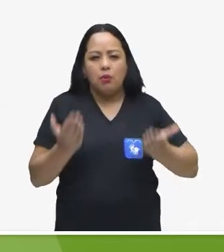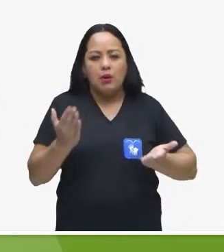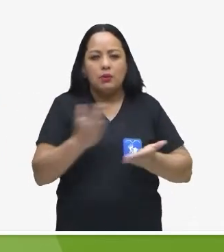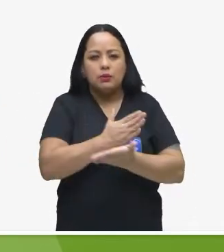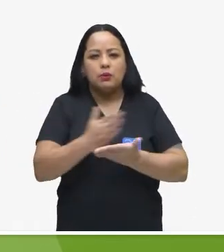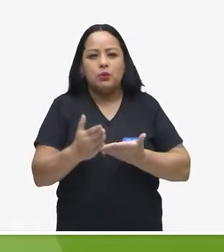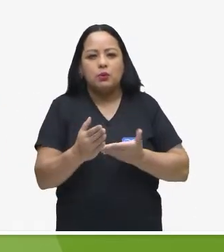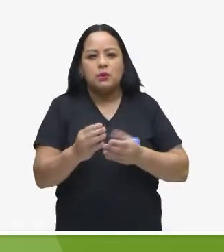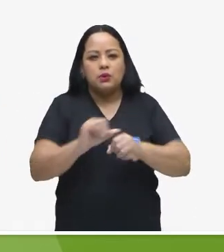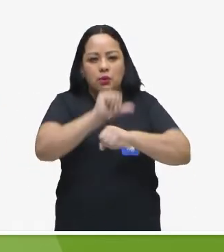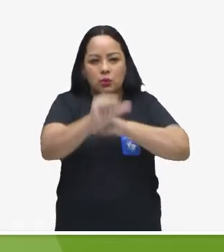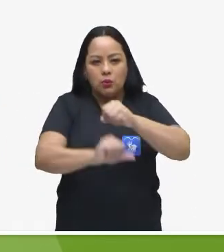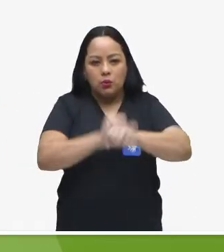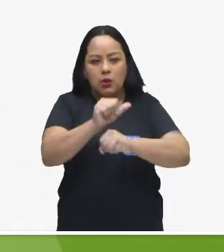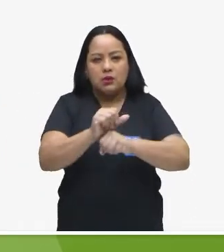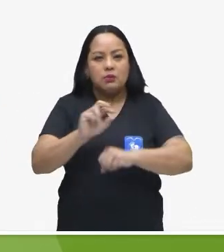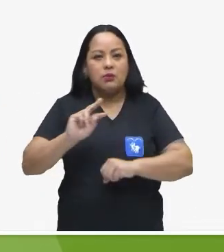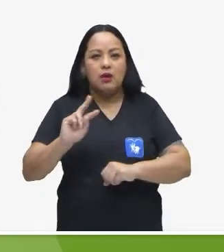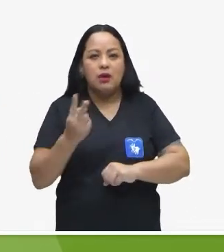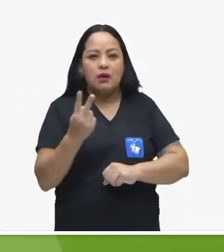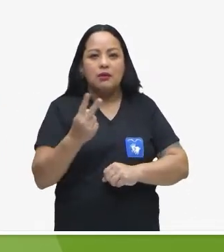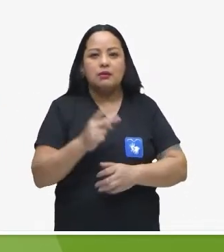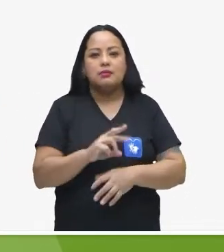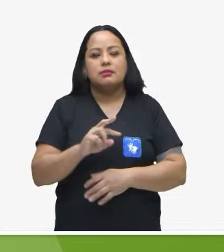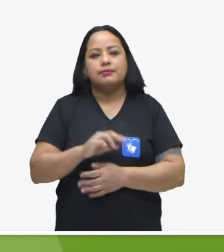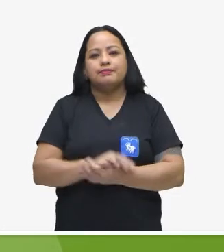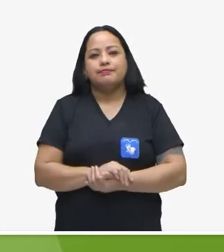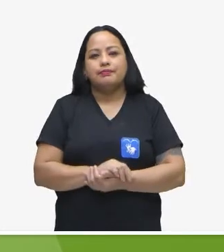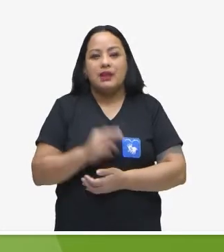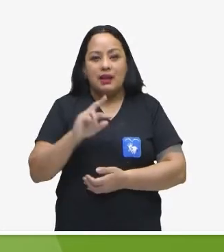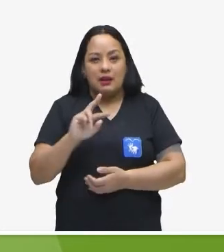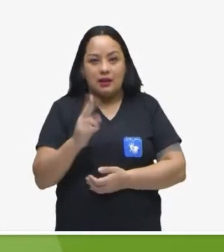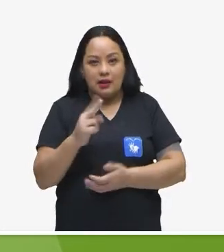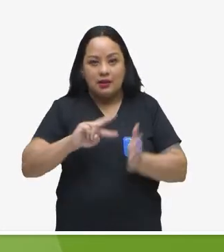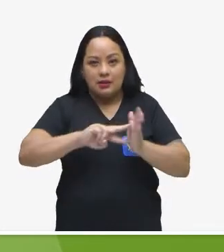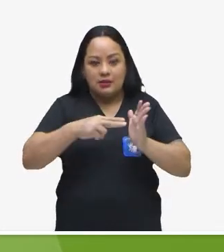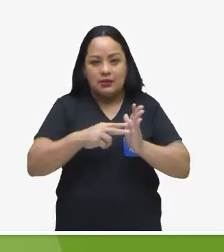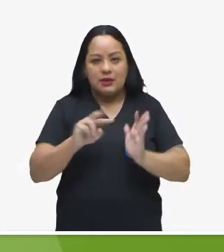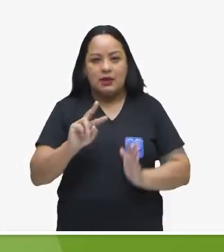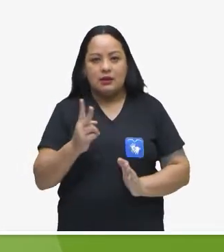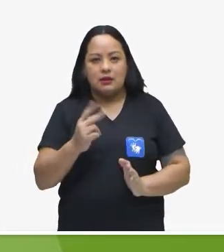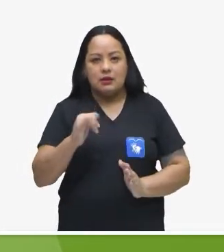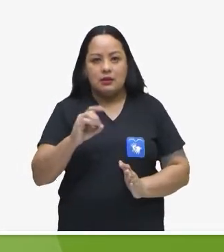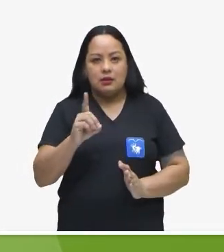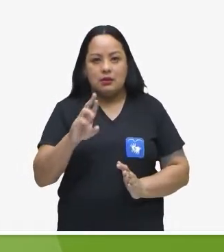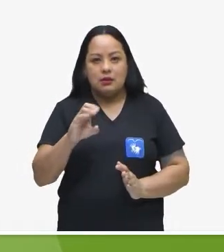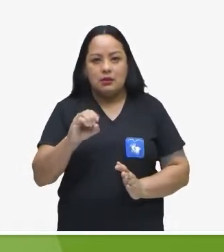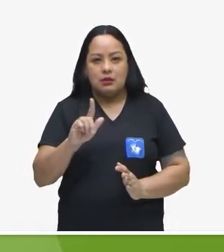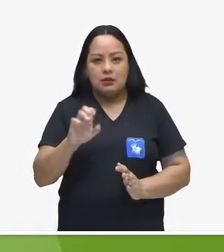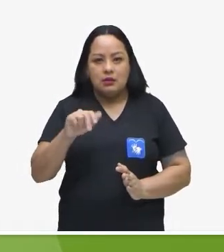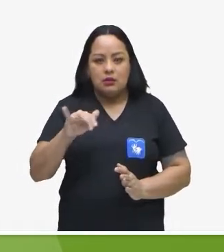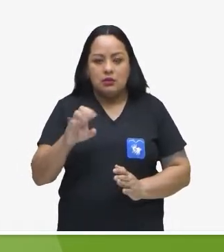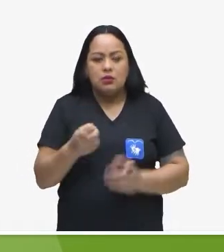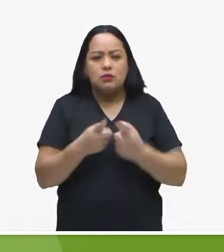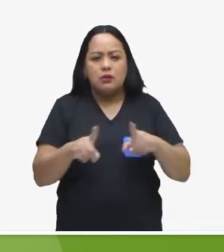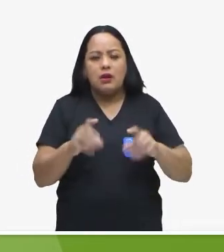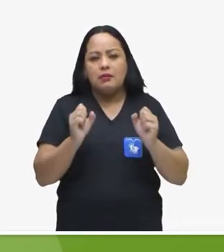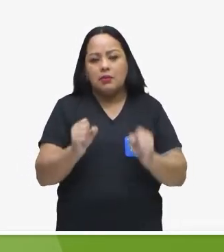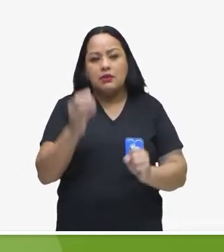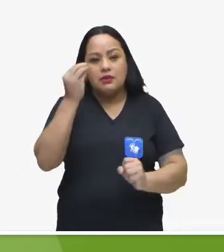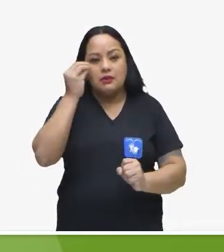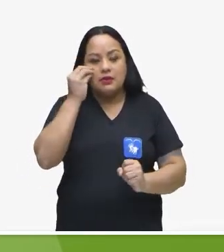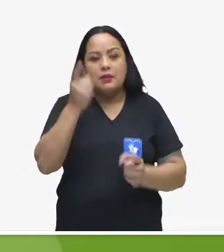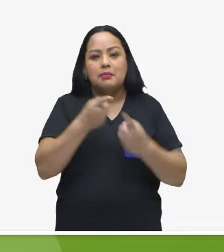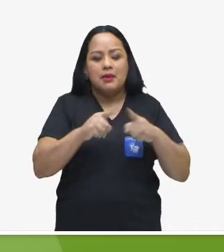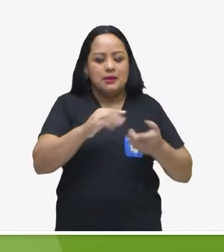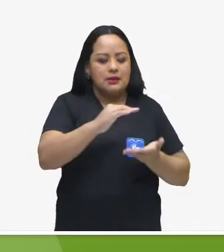um átomo de hidrogênio. Olha só, muito pequeno, né? A gente pode observar. Mas essa escala,